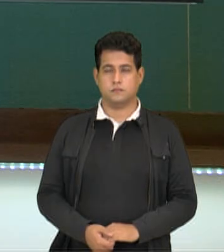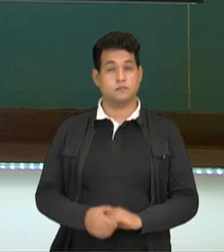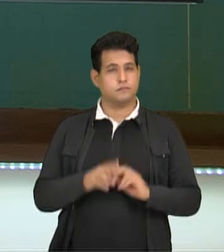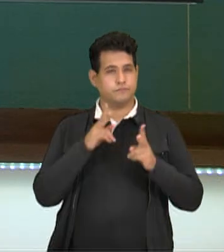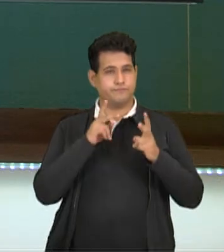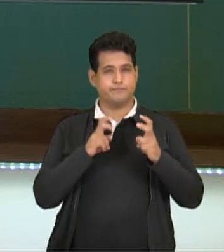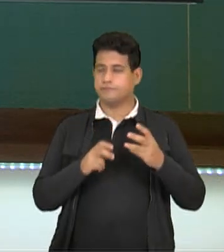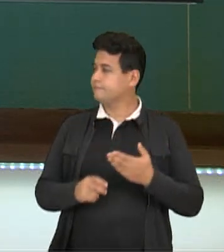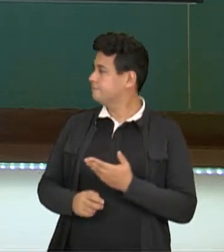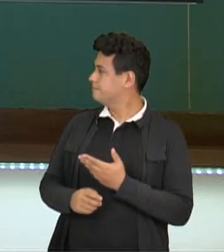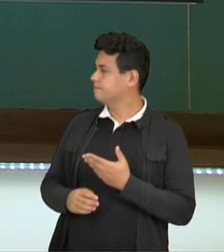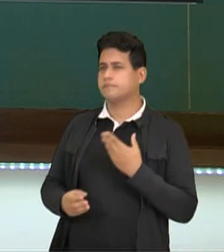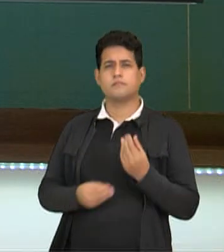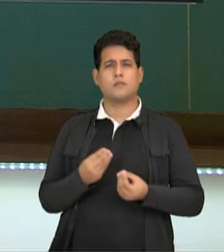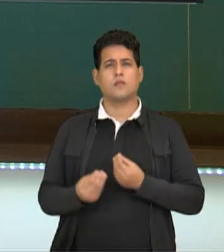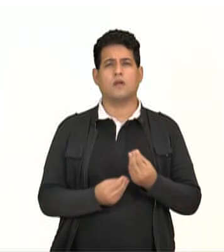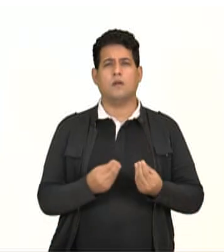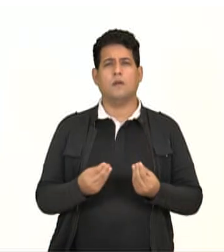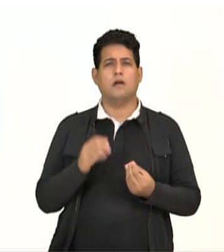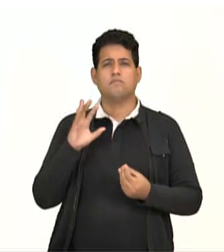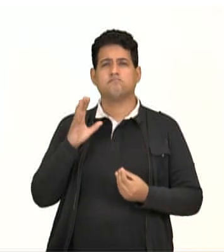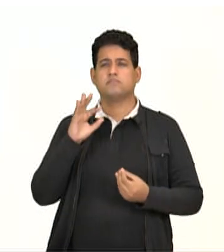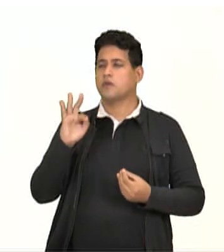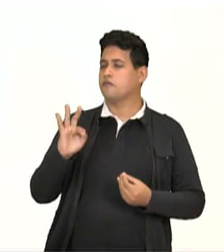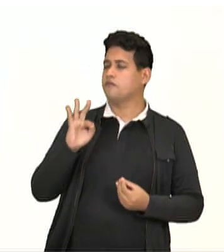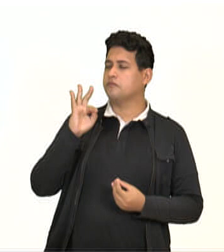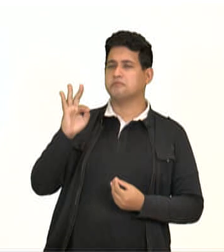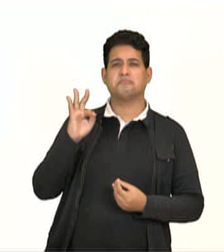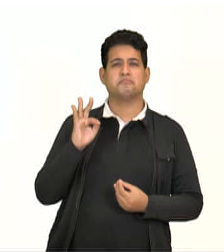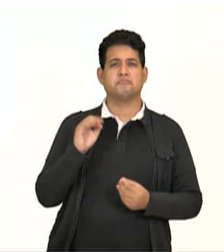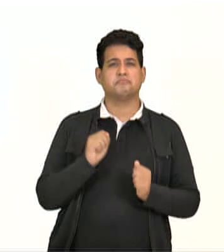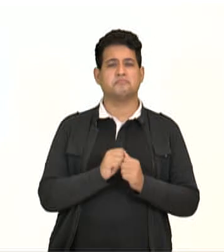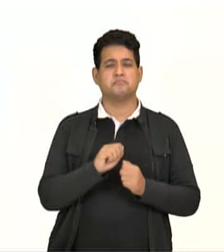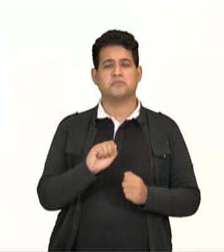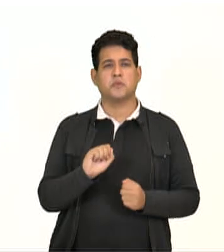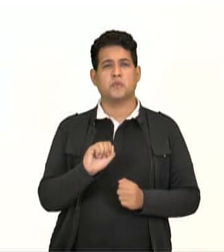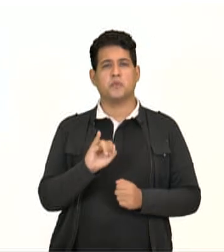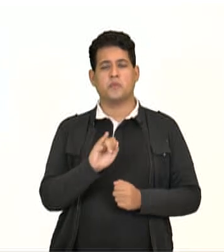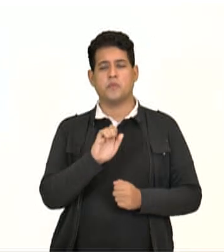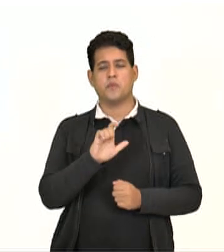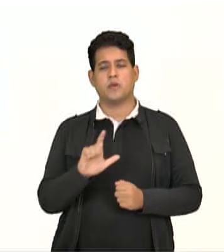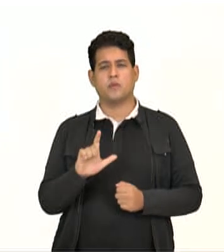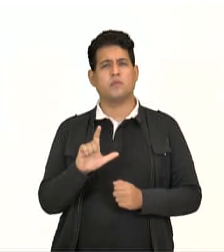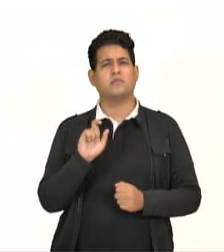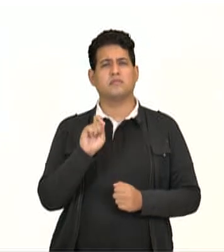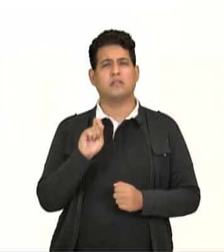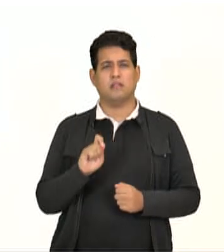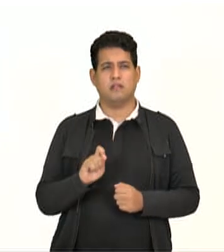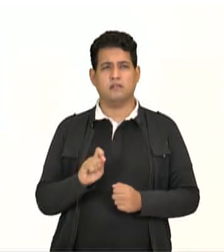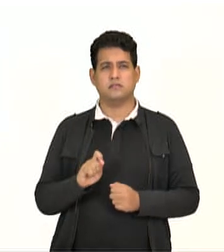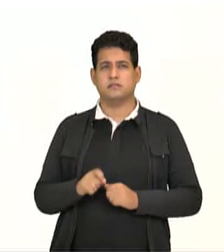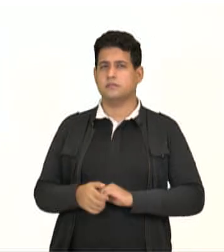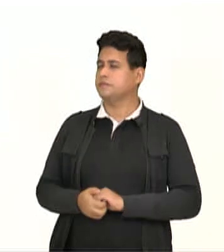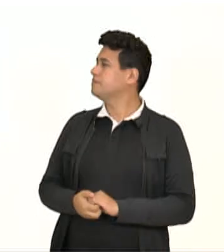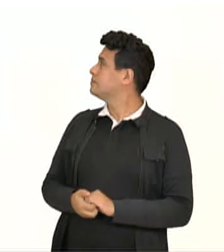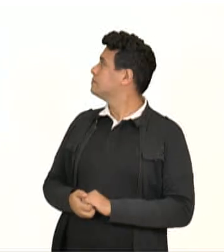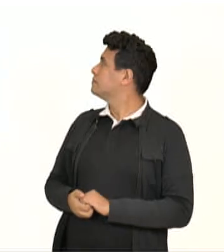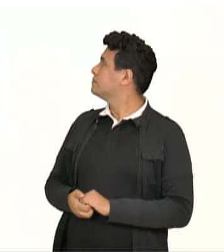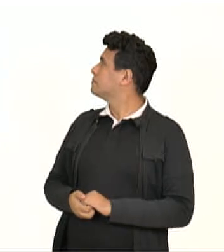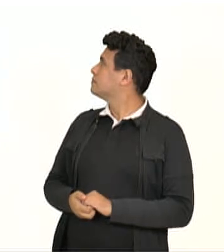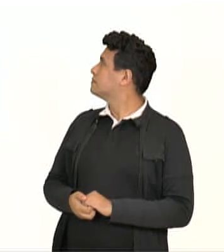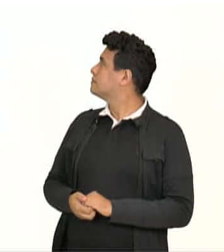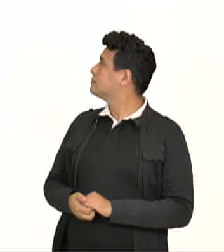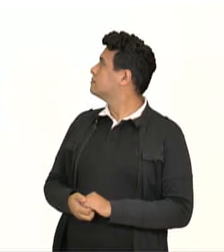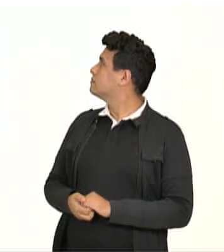Vamos ver como que ficou aqui o futuro com o eu. Veja só, nós temos ali And I will take her